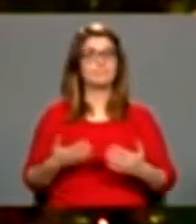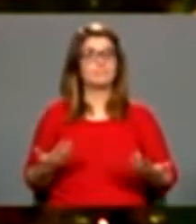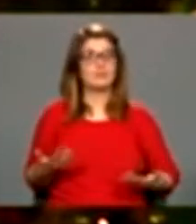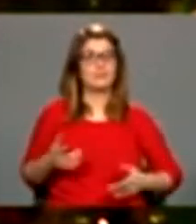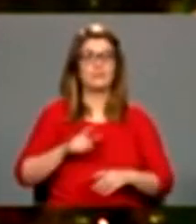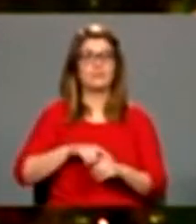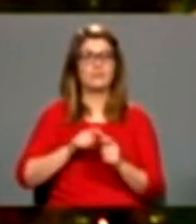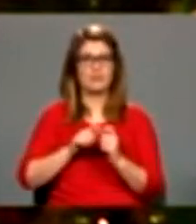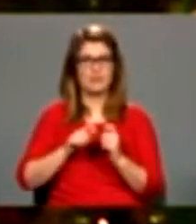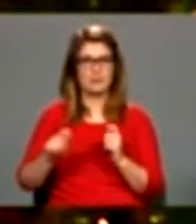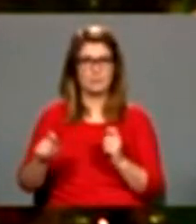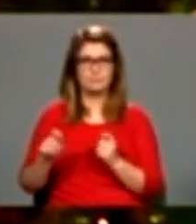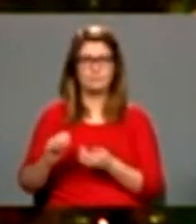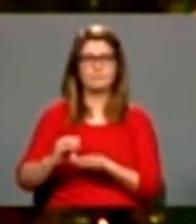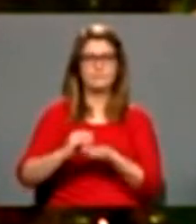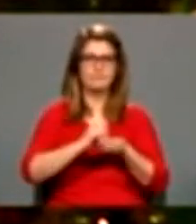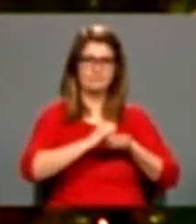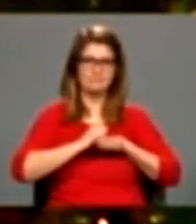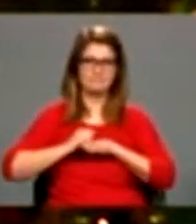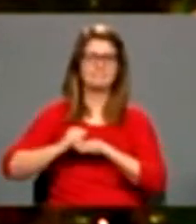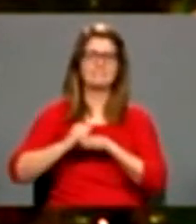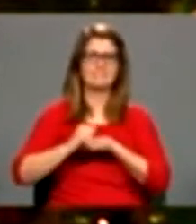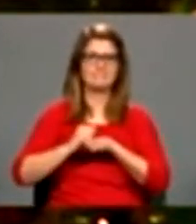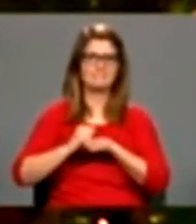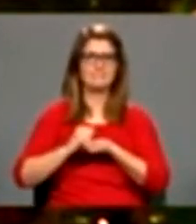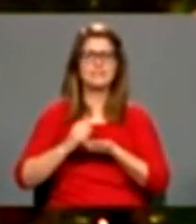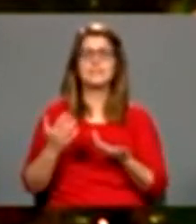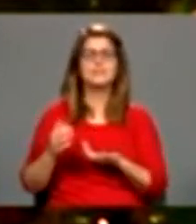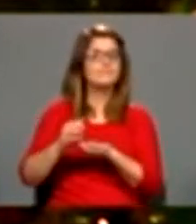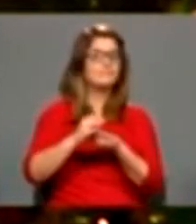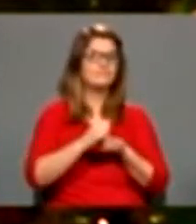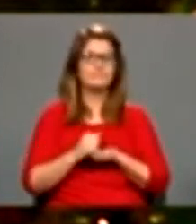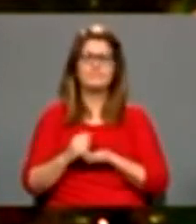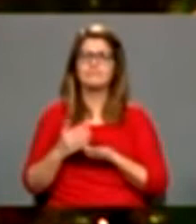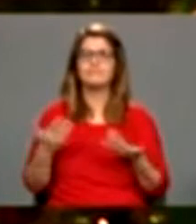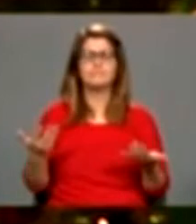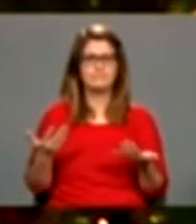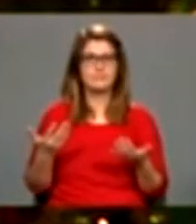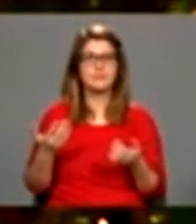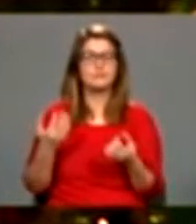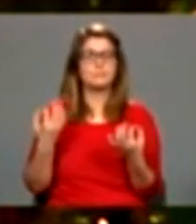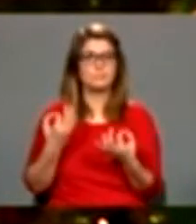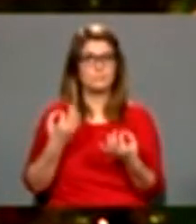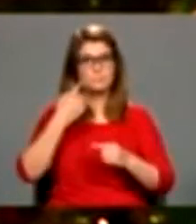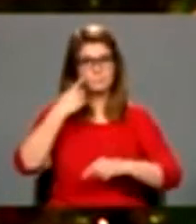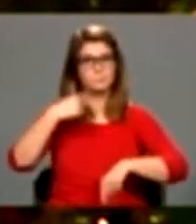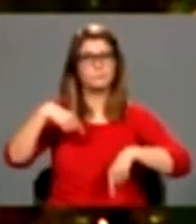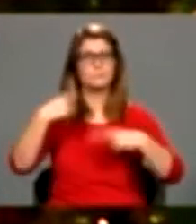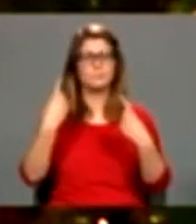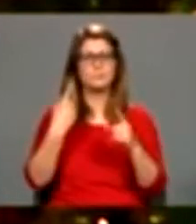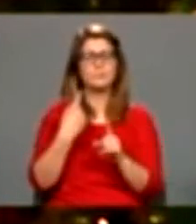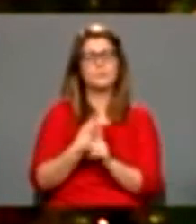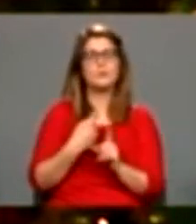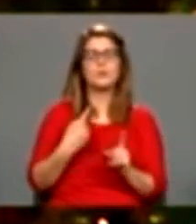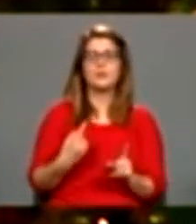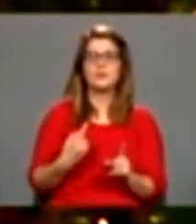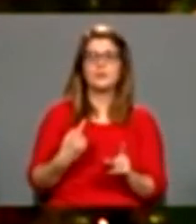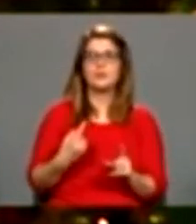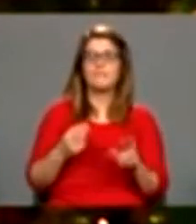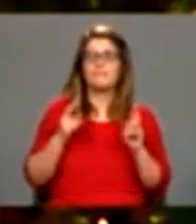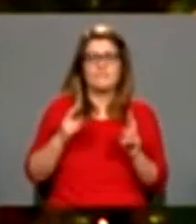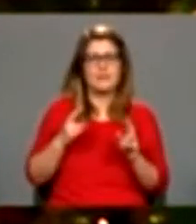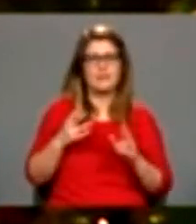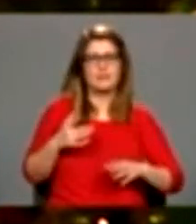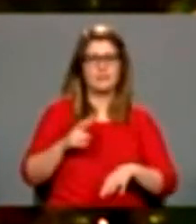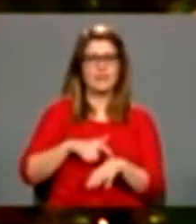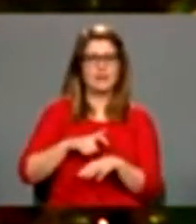o tempo da solidariedade solidariedade que não só se afirma com a amb saúde nesta nossa